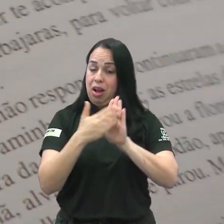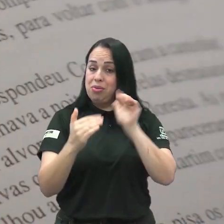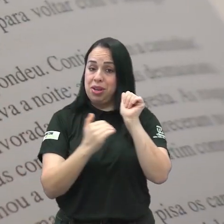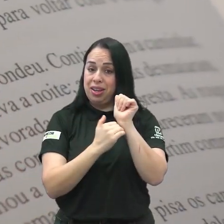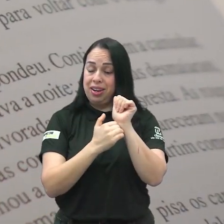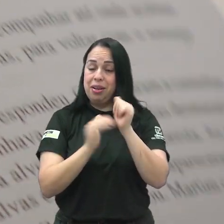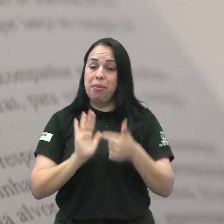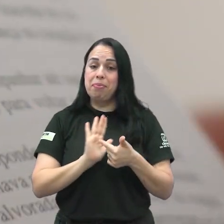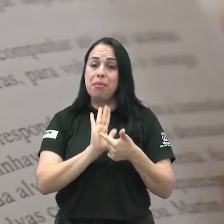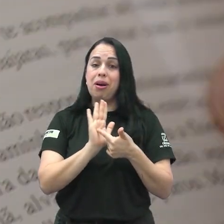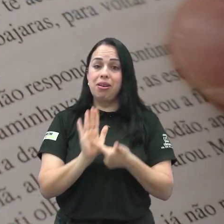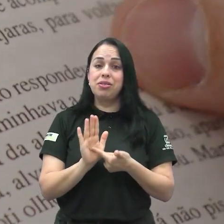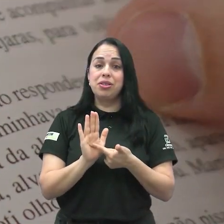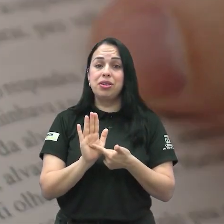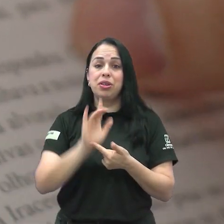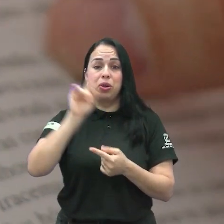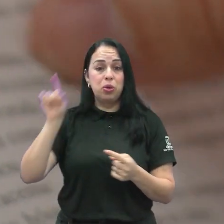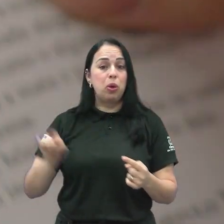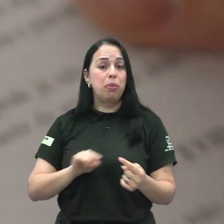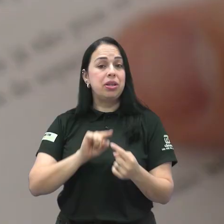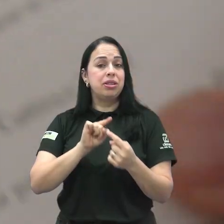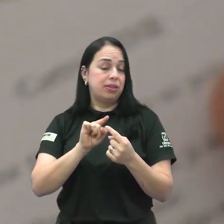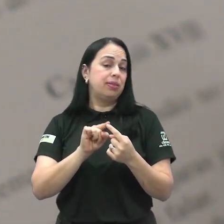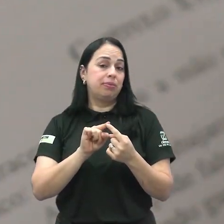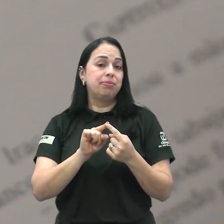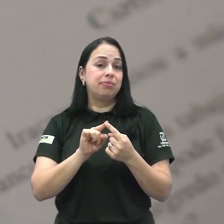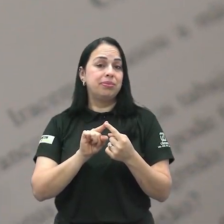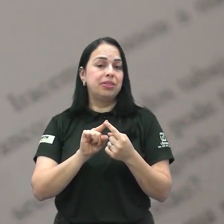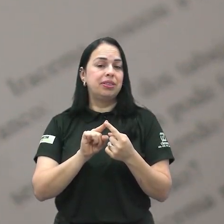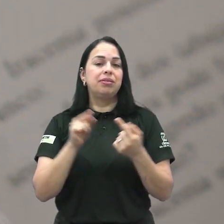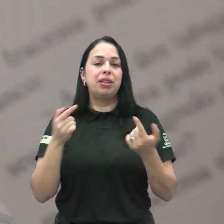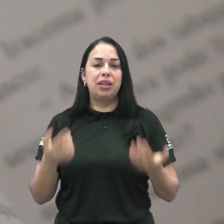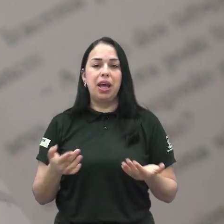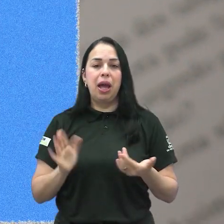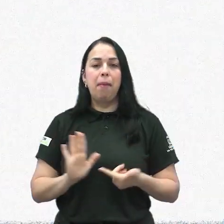a intenção da obra foi mesmo personificar a América.